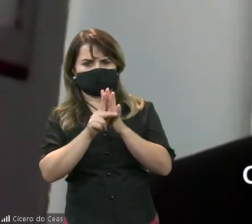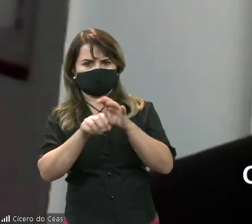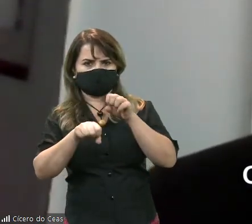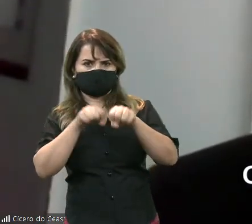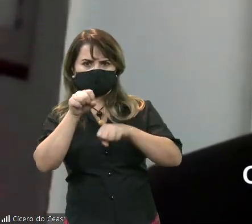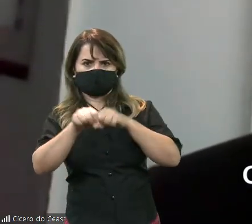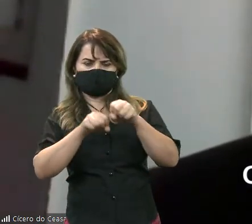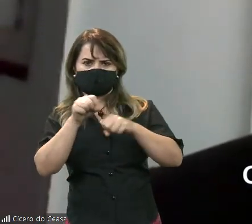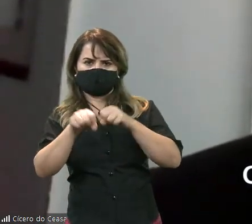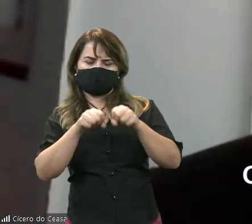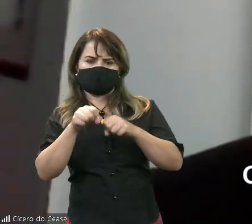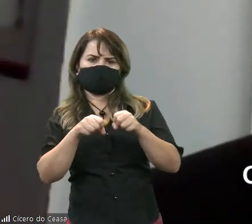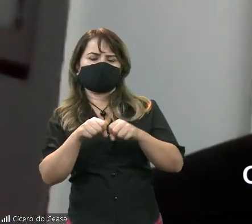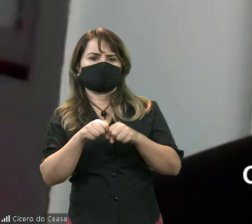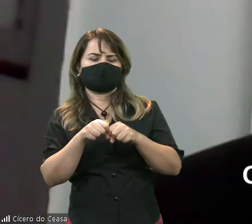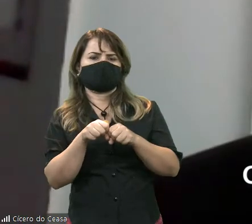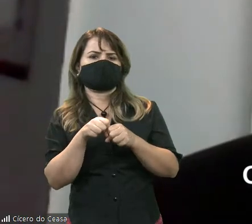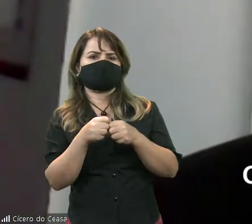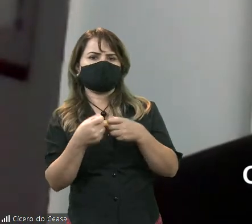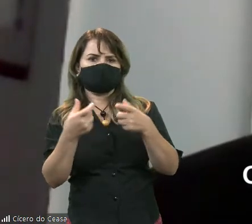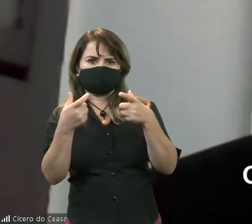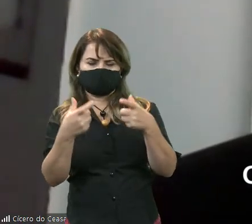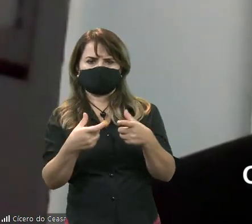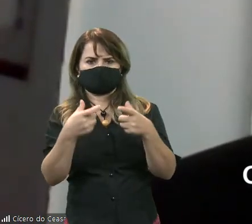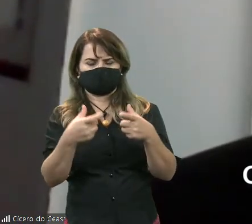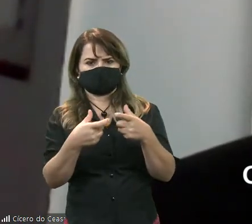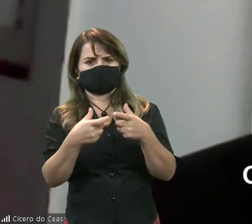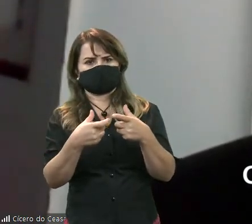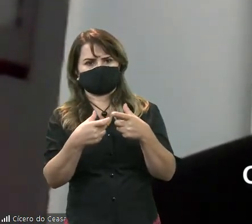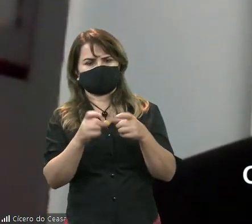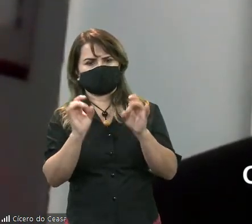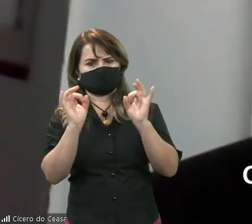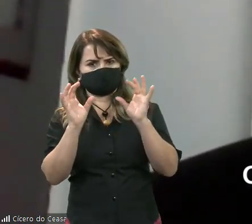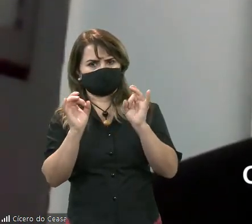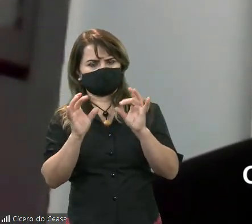plano de ocupação e que possa ter